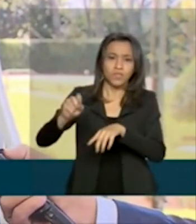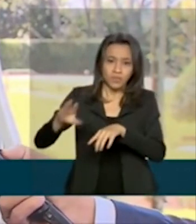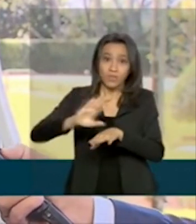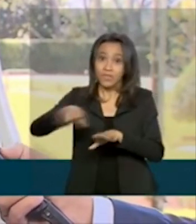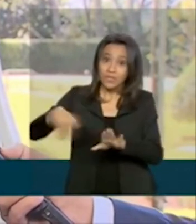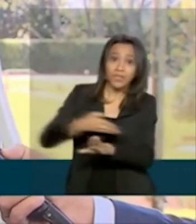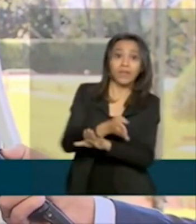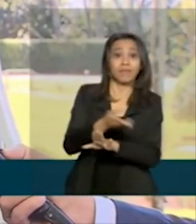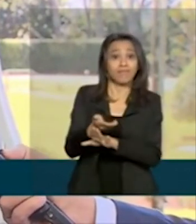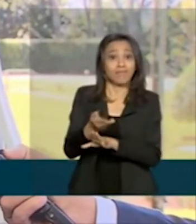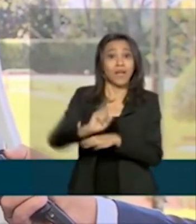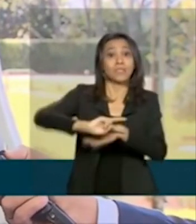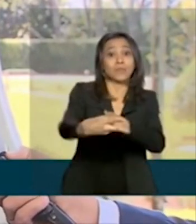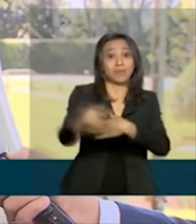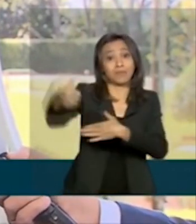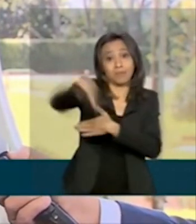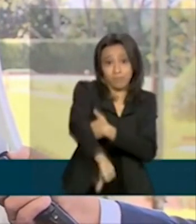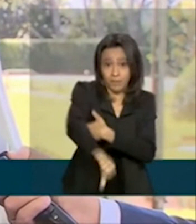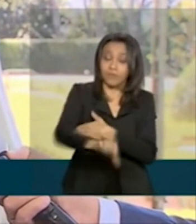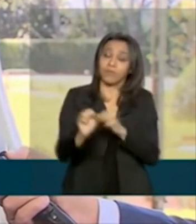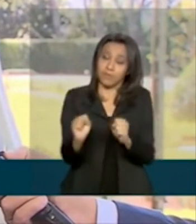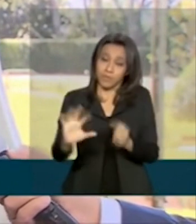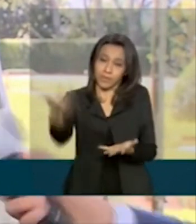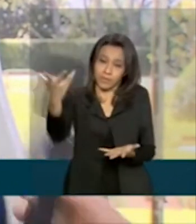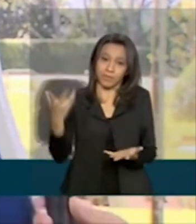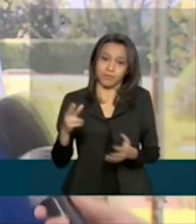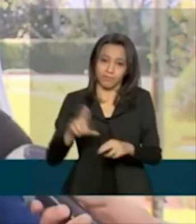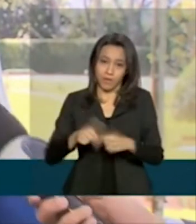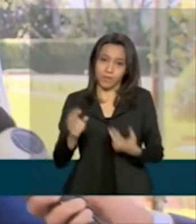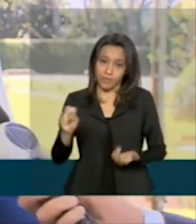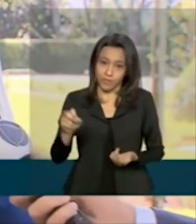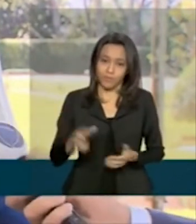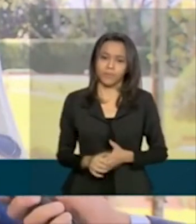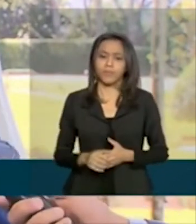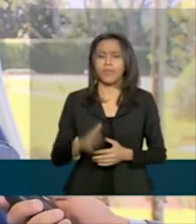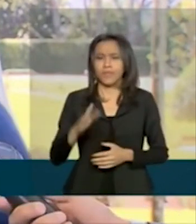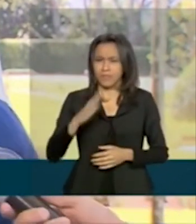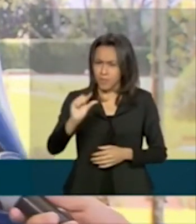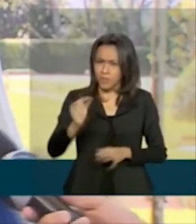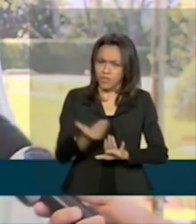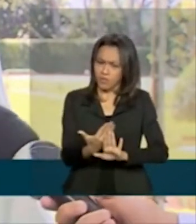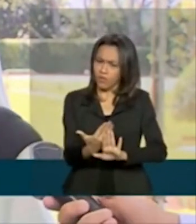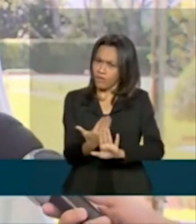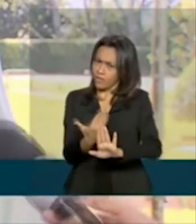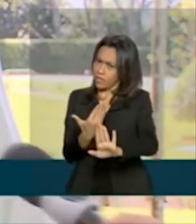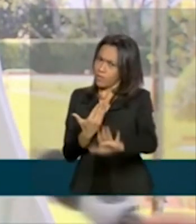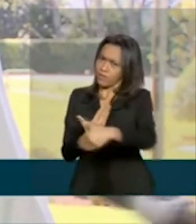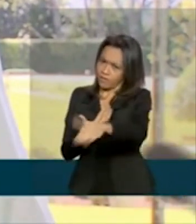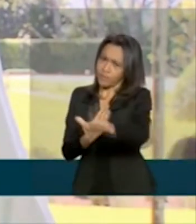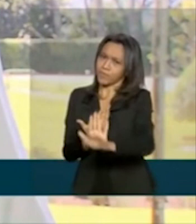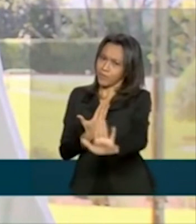colateral desse combate é pior do que os danos causados pelo próprio vírus. Obrigado. Pera um pouquinho, vou afastar um pouquinho aqui. Faça aí, faça aí,